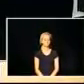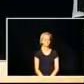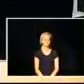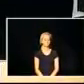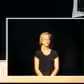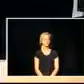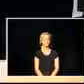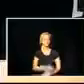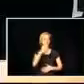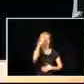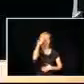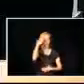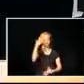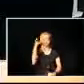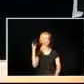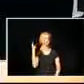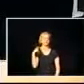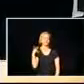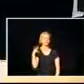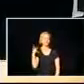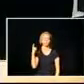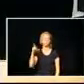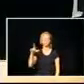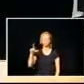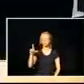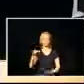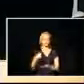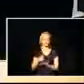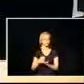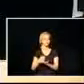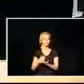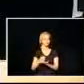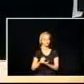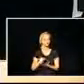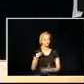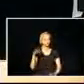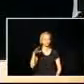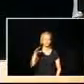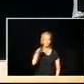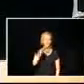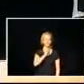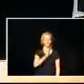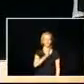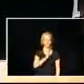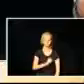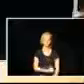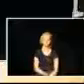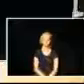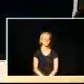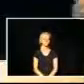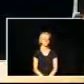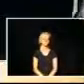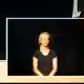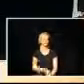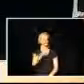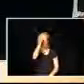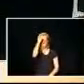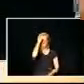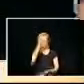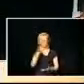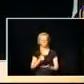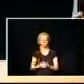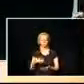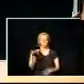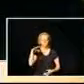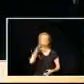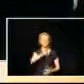obrigado, vereador. O vereador Luizinho da Farmácia, que logo colocou a gente nessa relatoria, preocupado em agilizar esse projeto, ainda